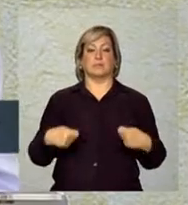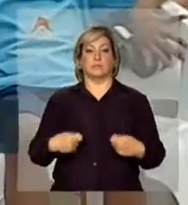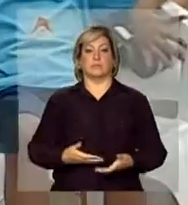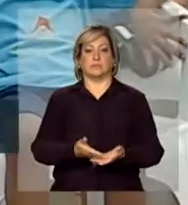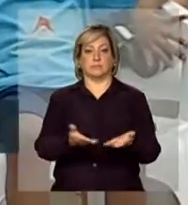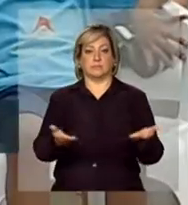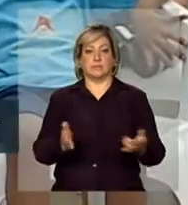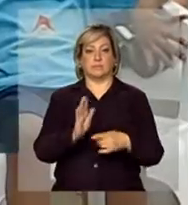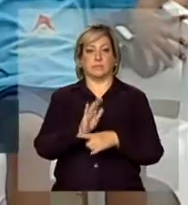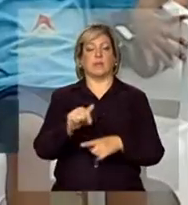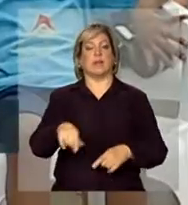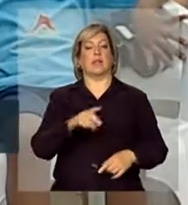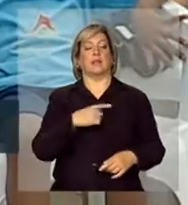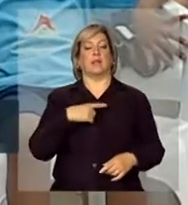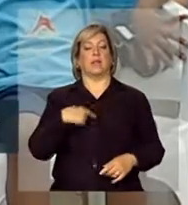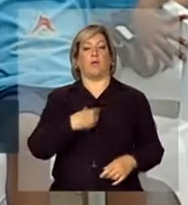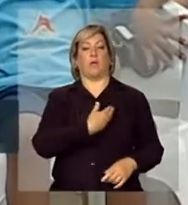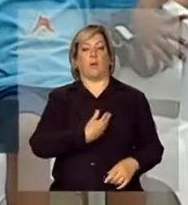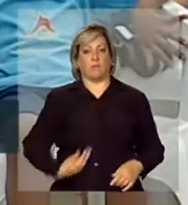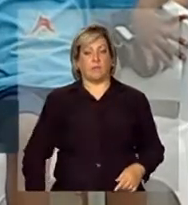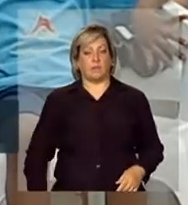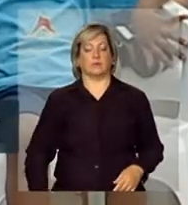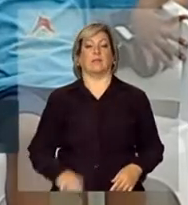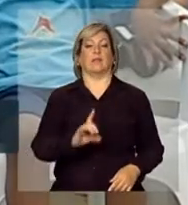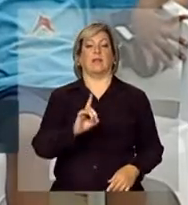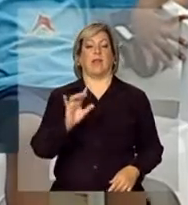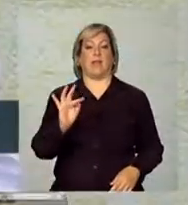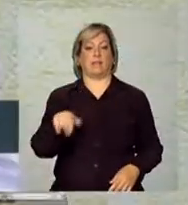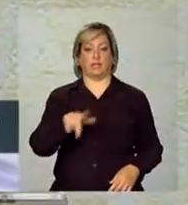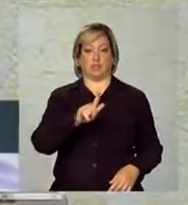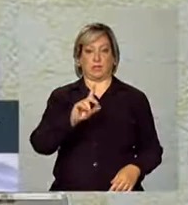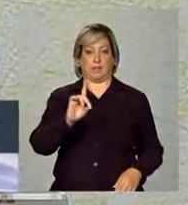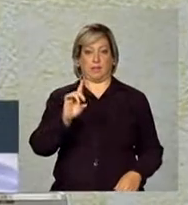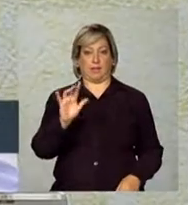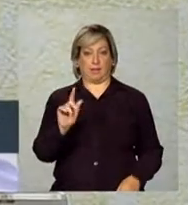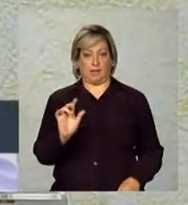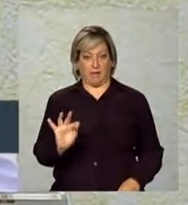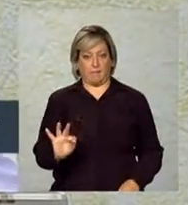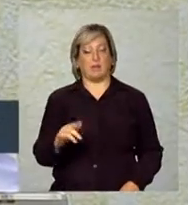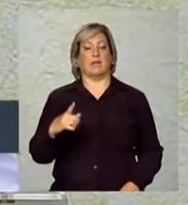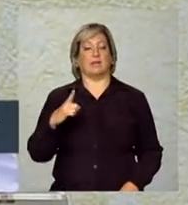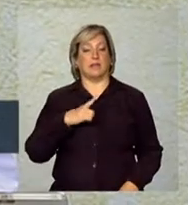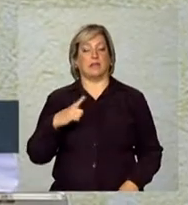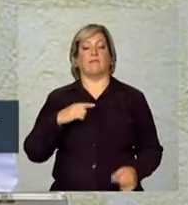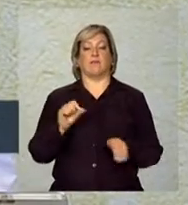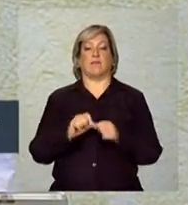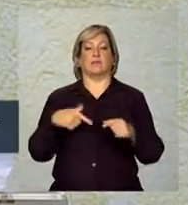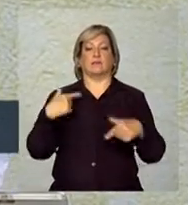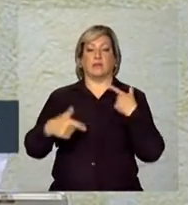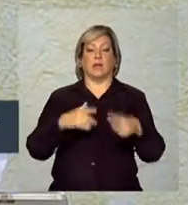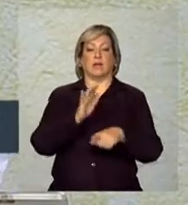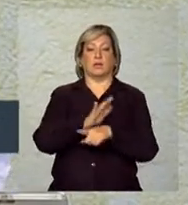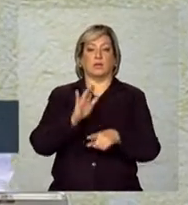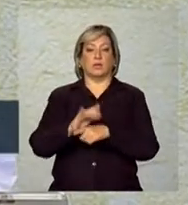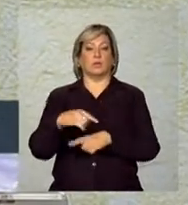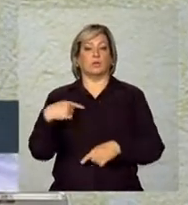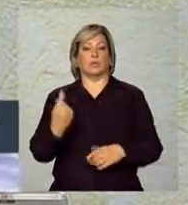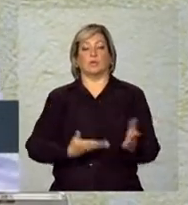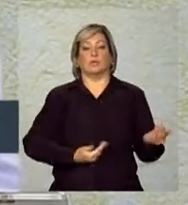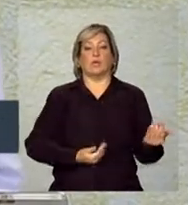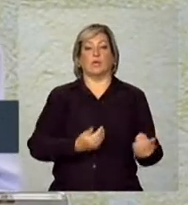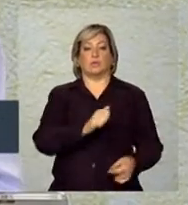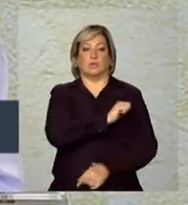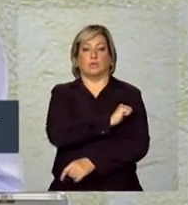vem fazendo ao longo desses dois últimos anos Sobretudo com a atenção EA prevenção dos nossos jovens estudantes